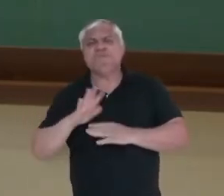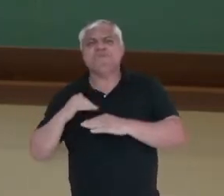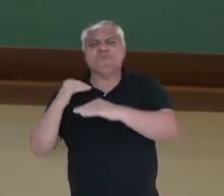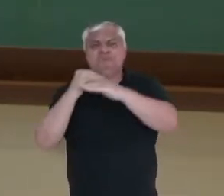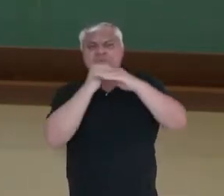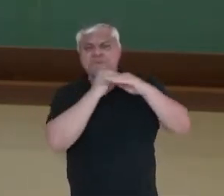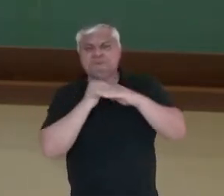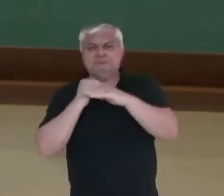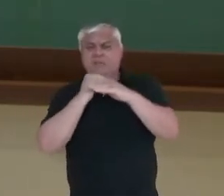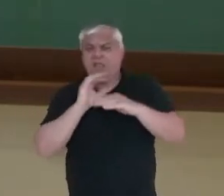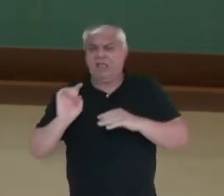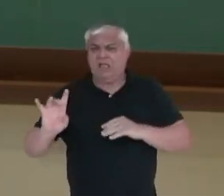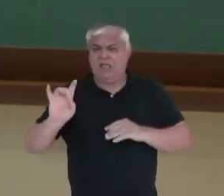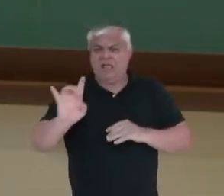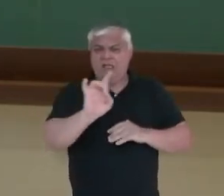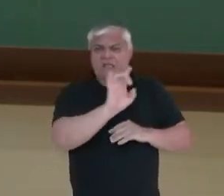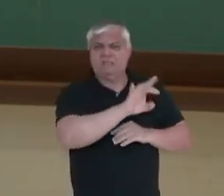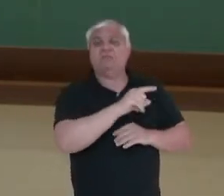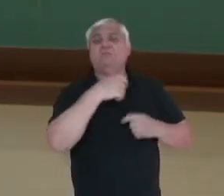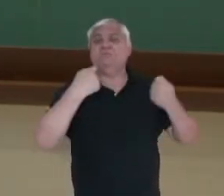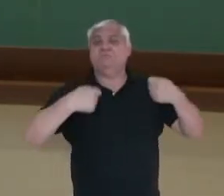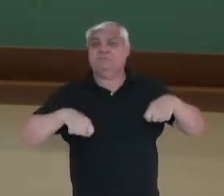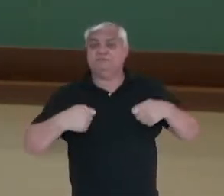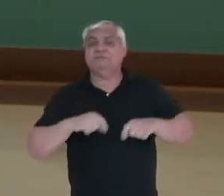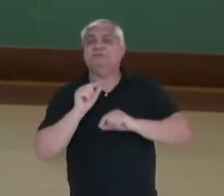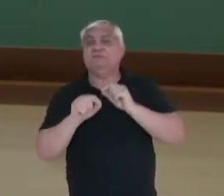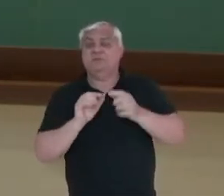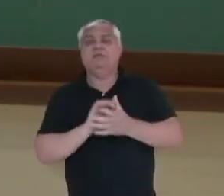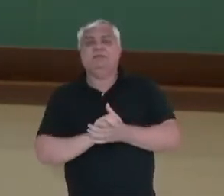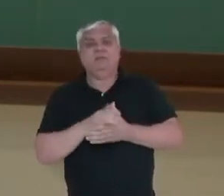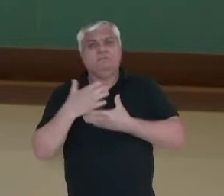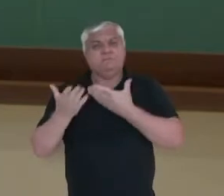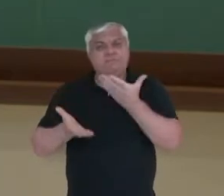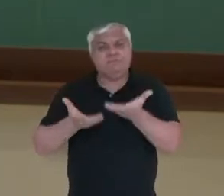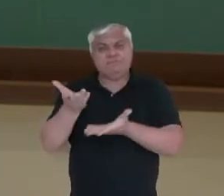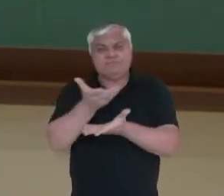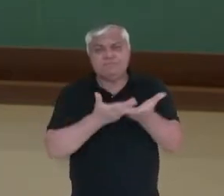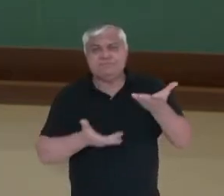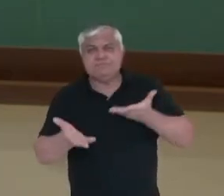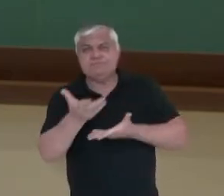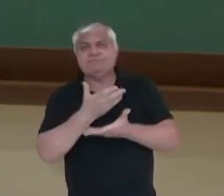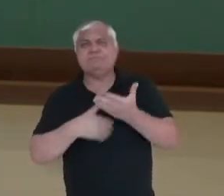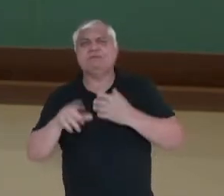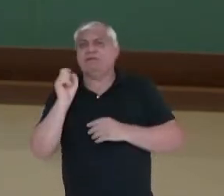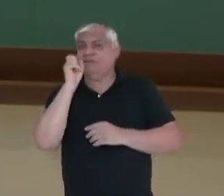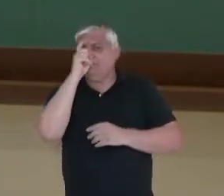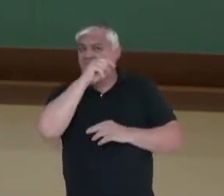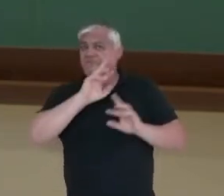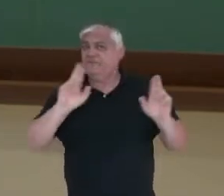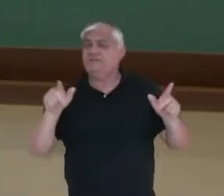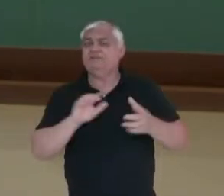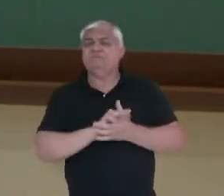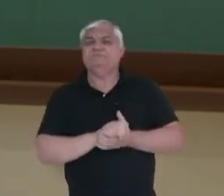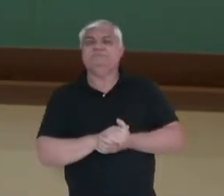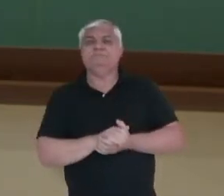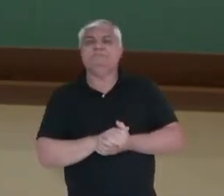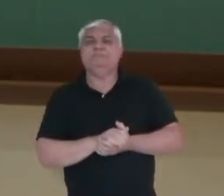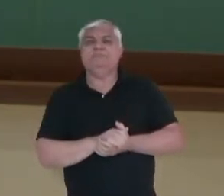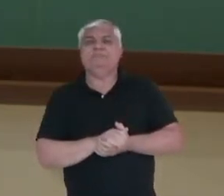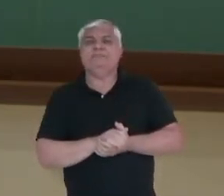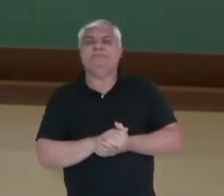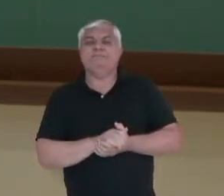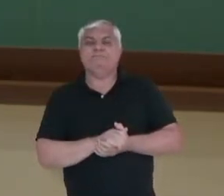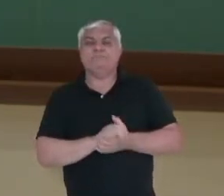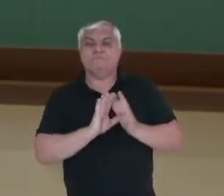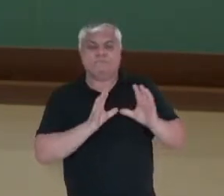de cada um dos contratualistas que nós vimos ali anteriormente é bastante diferente, tá? Por exemplo, para